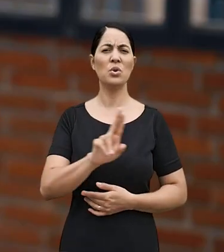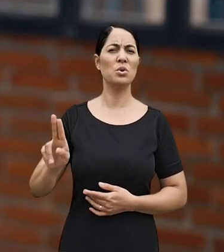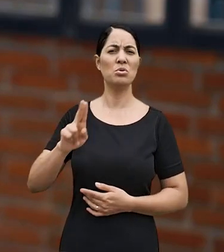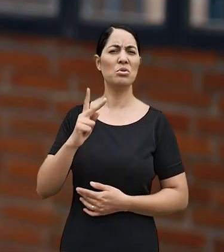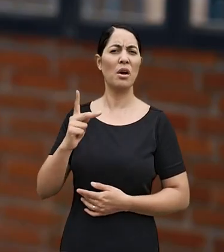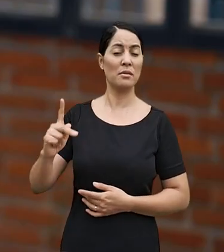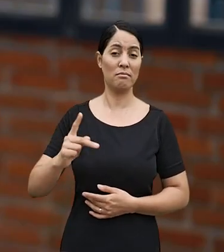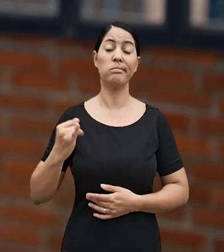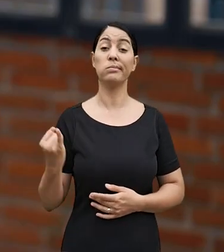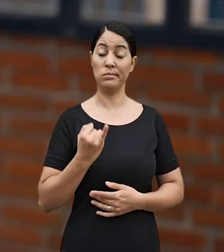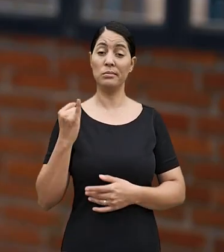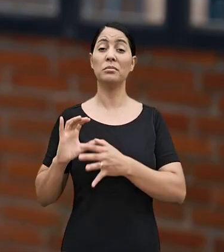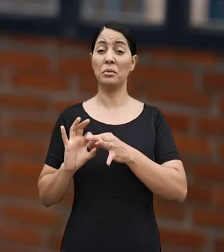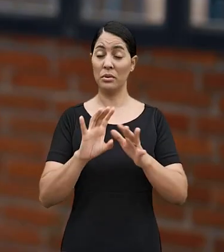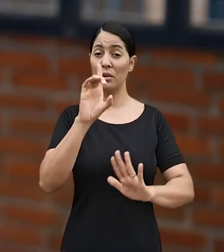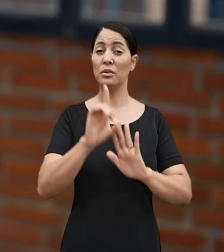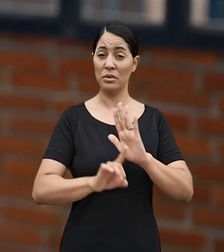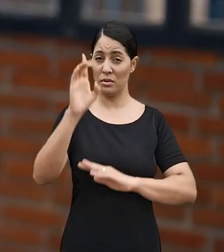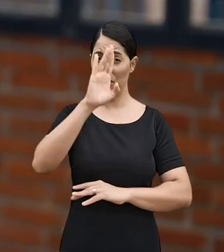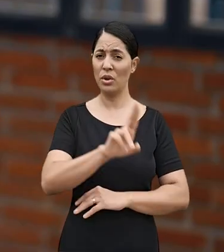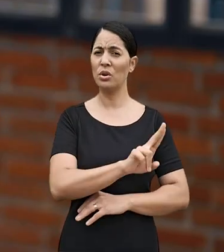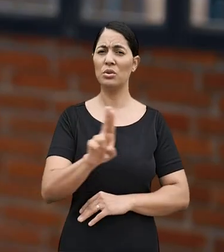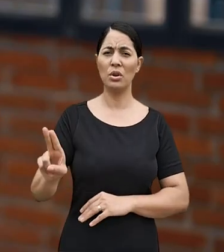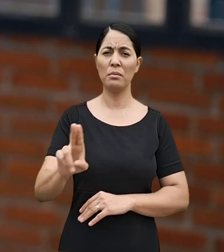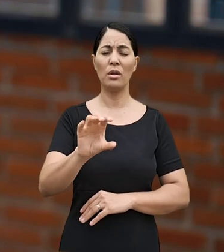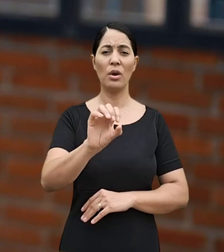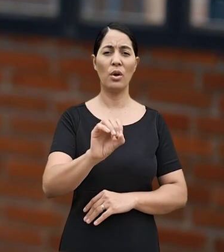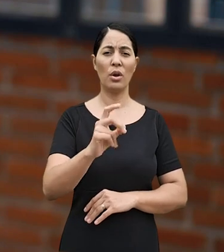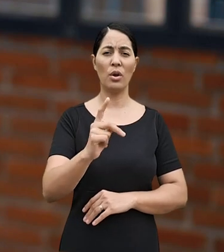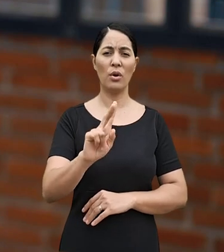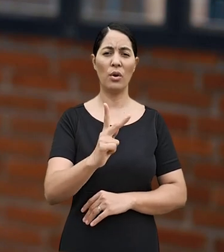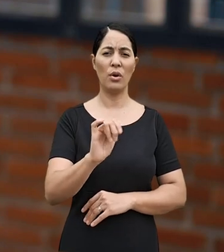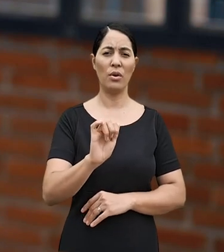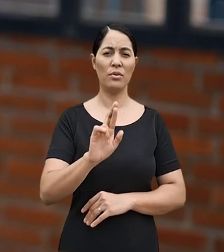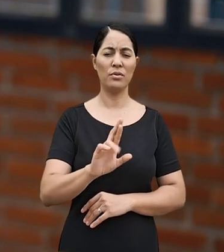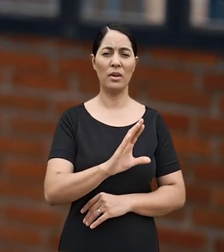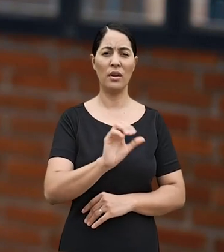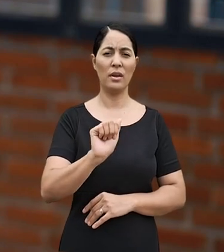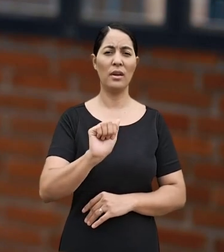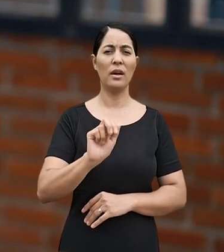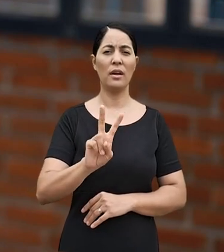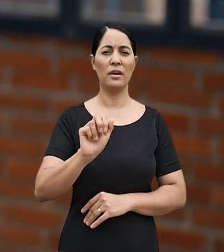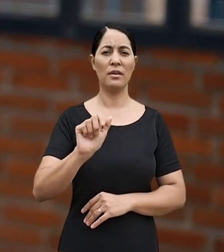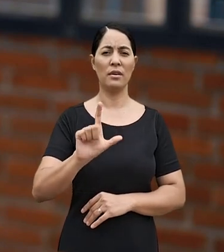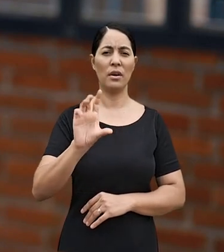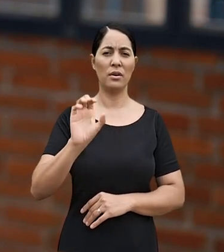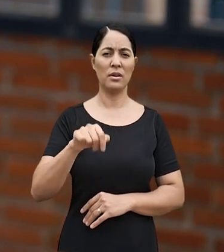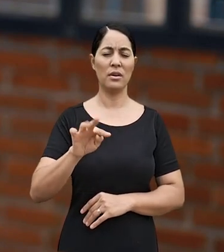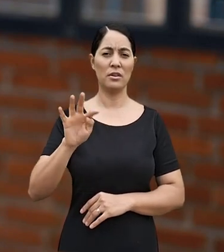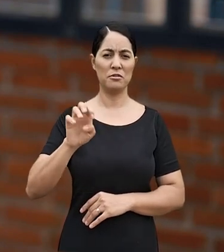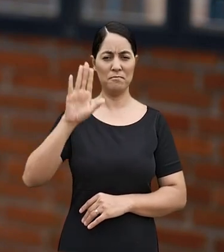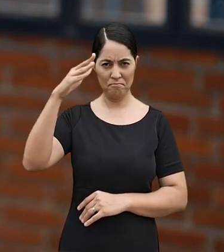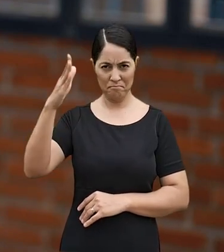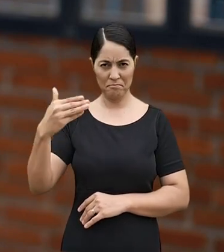nomes mais importantes do direito brasileiro. Ofir Cavalcante recebeu da OAB Nacional uma justa homenagem póstuma